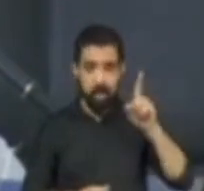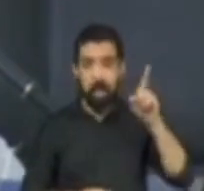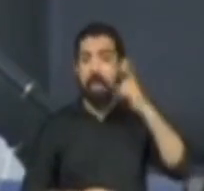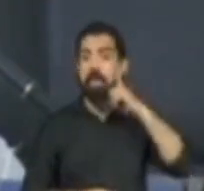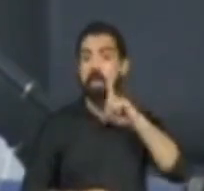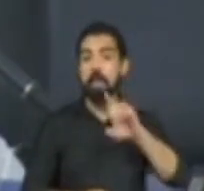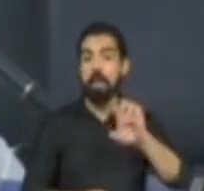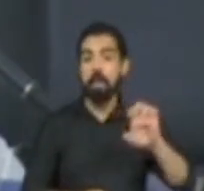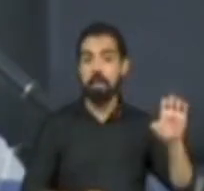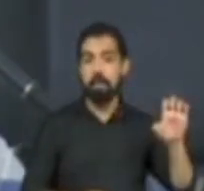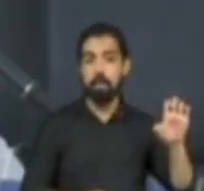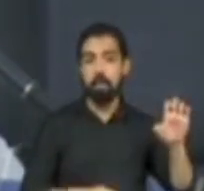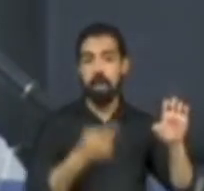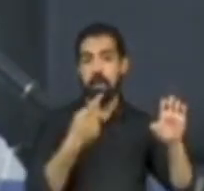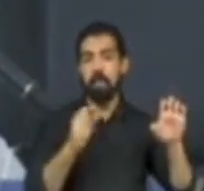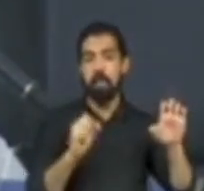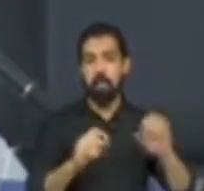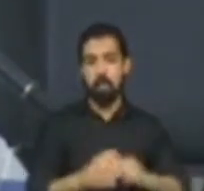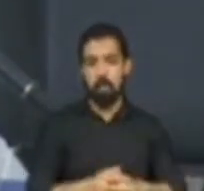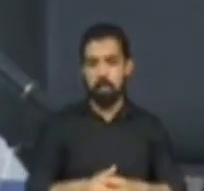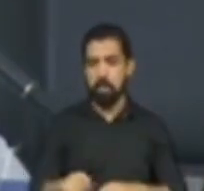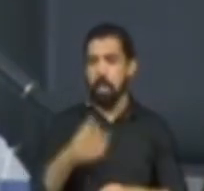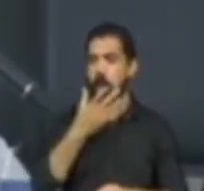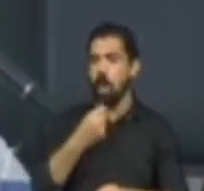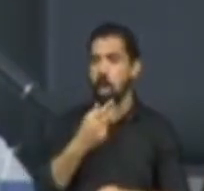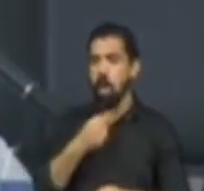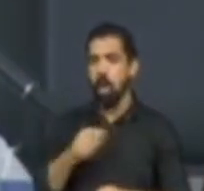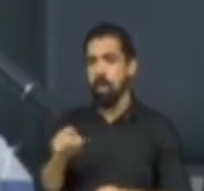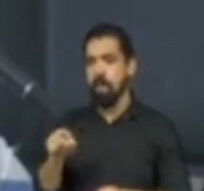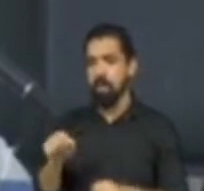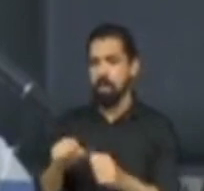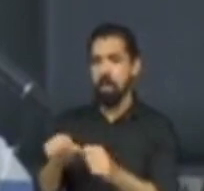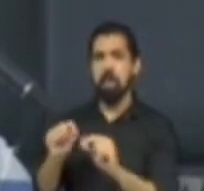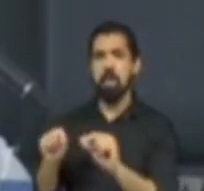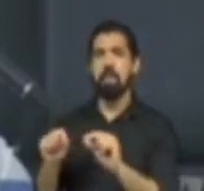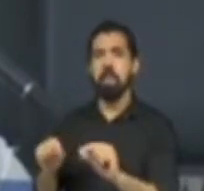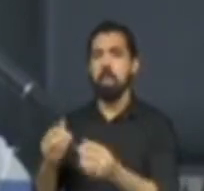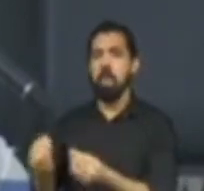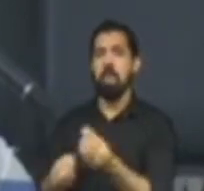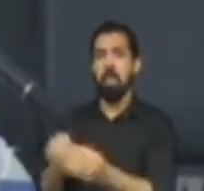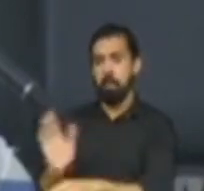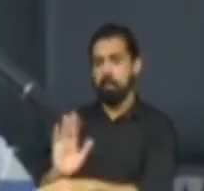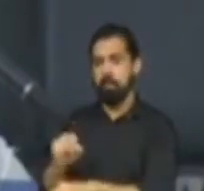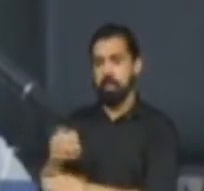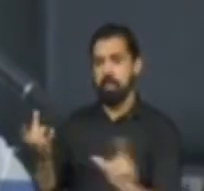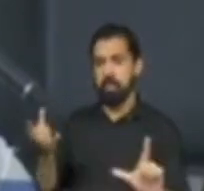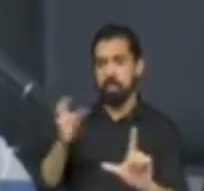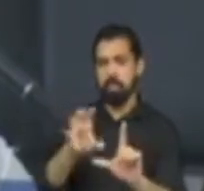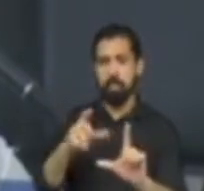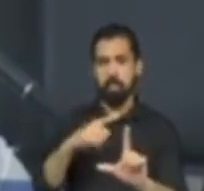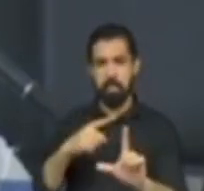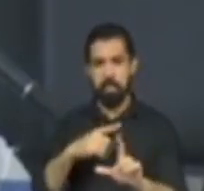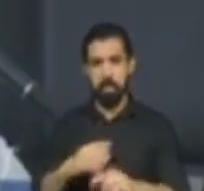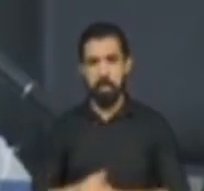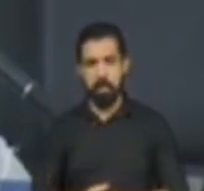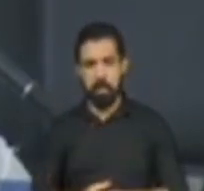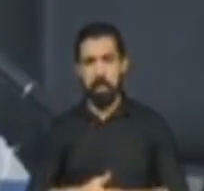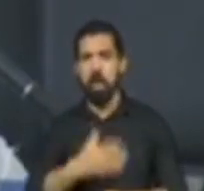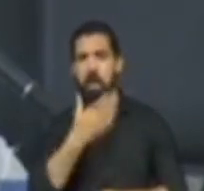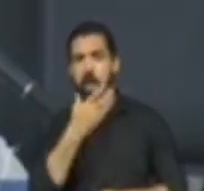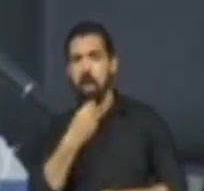mas é um absurdo o que esses rapazes estão fazendo. Como pode colocar um filme E chega lá o homem tirando as